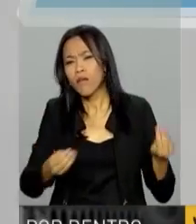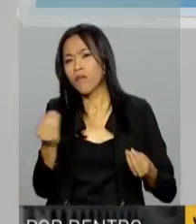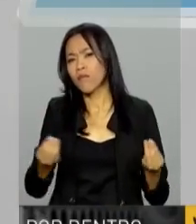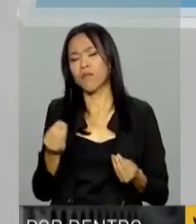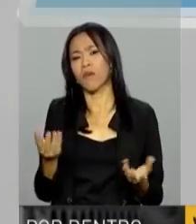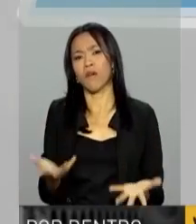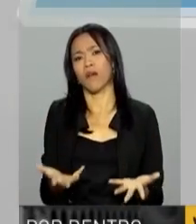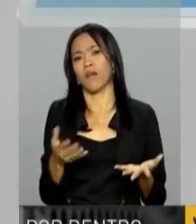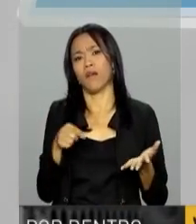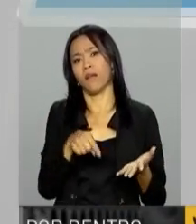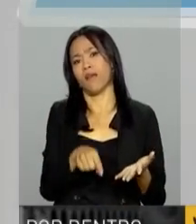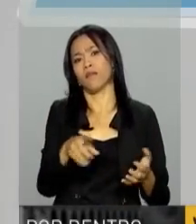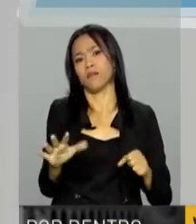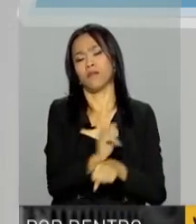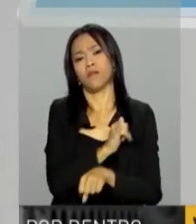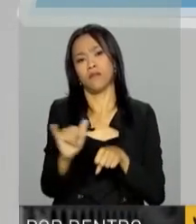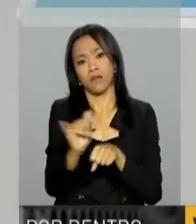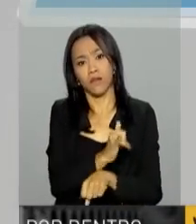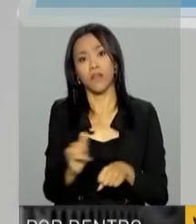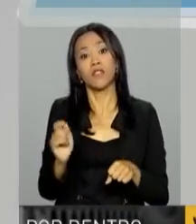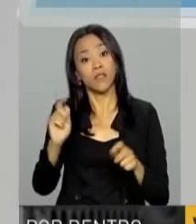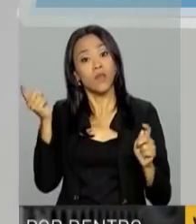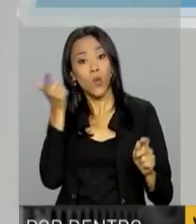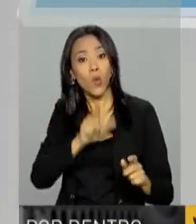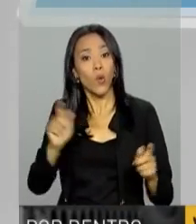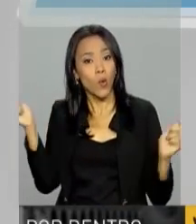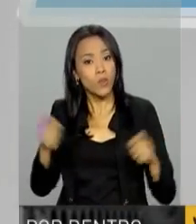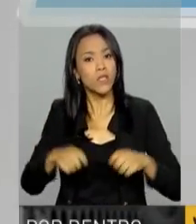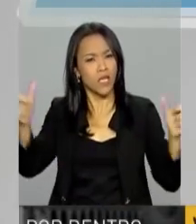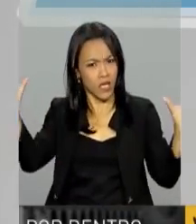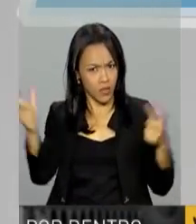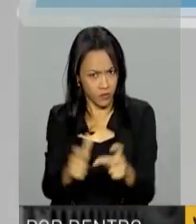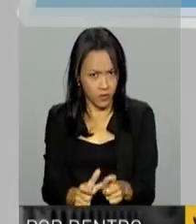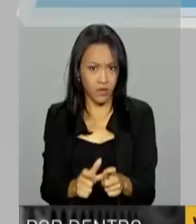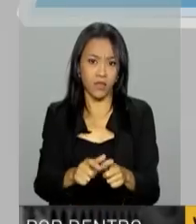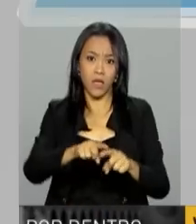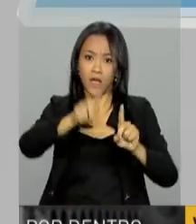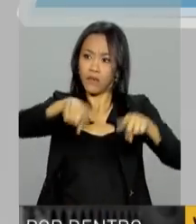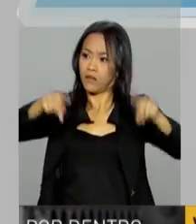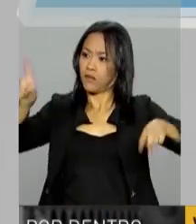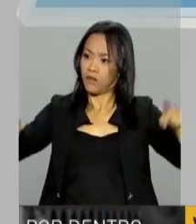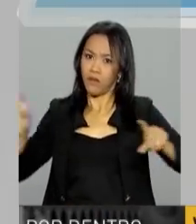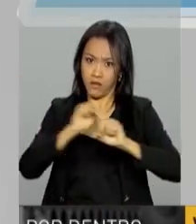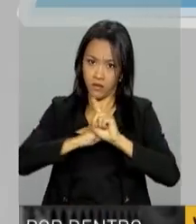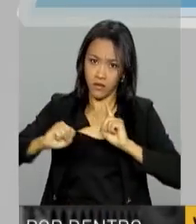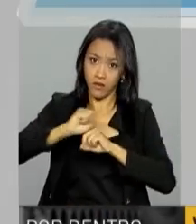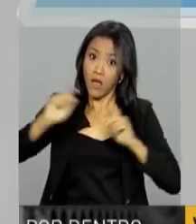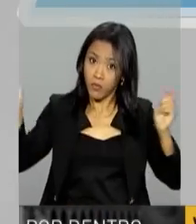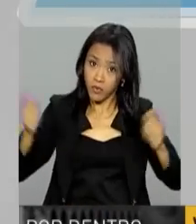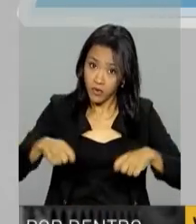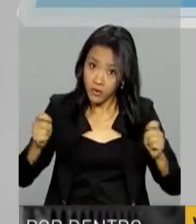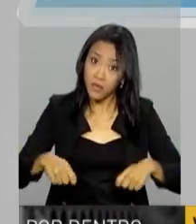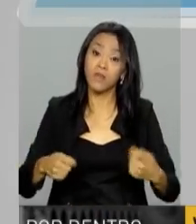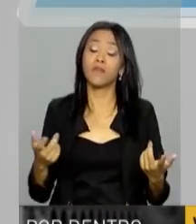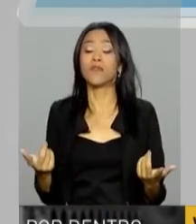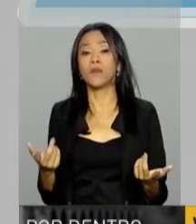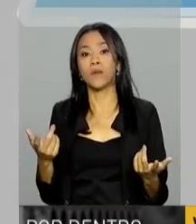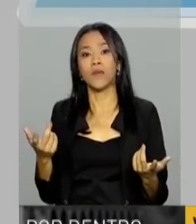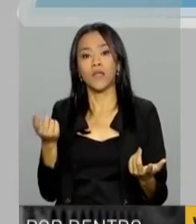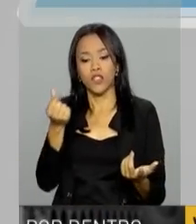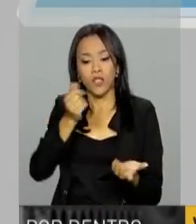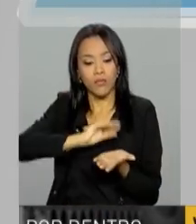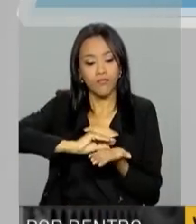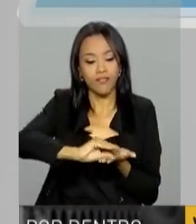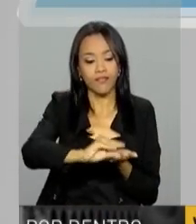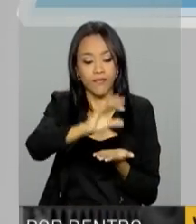fazer desse instrumento um redutor da desigualdade social é possível desta maneira investir no lugar certo